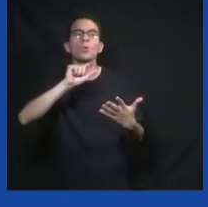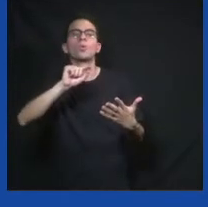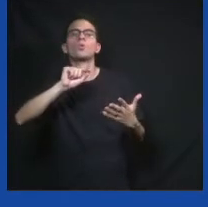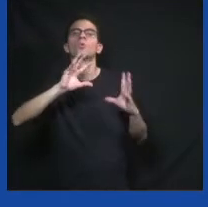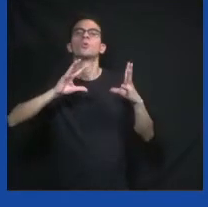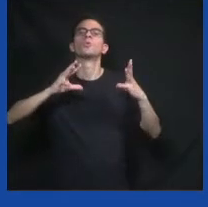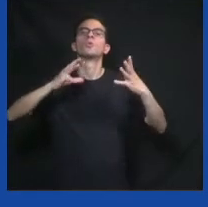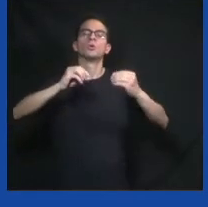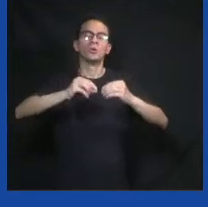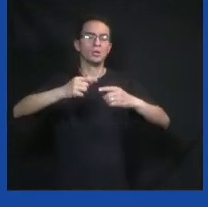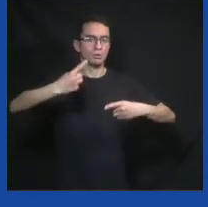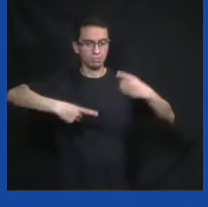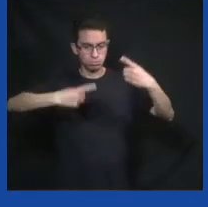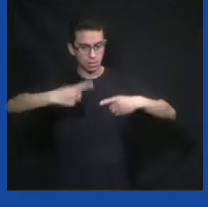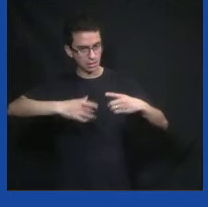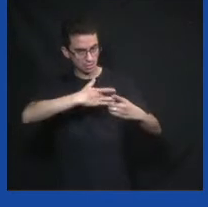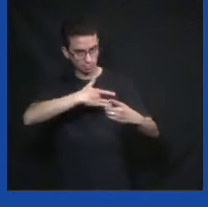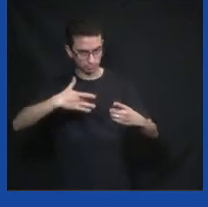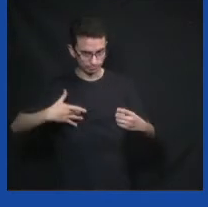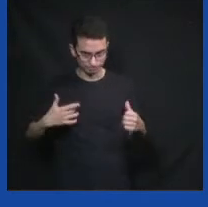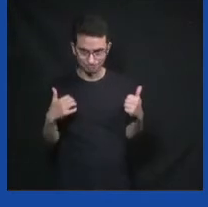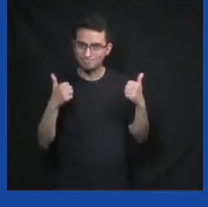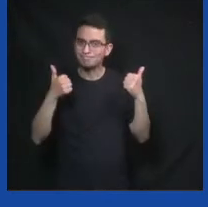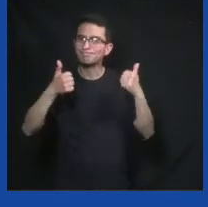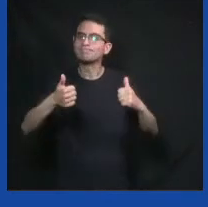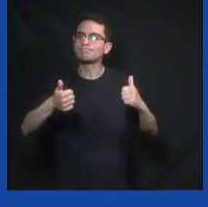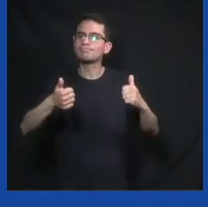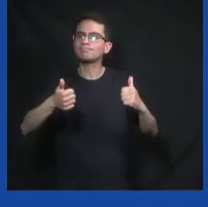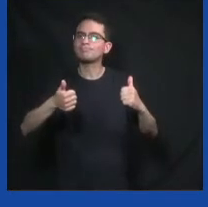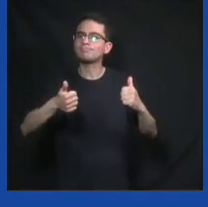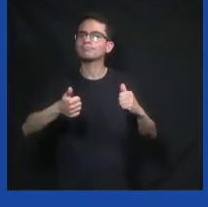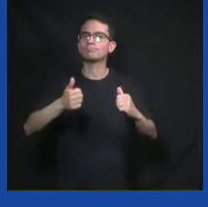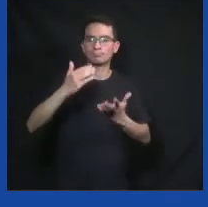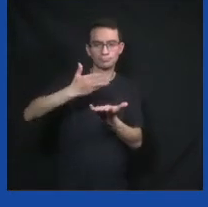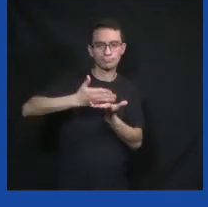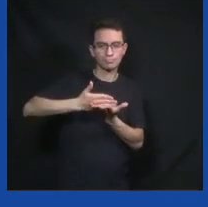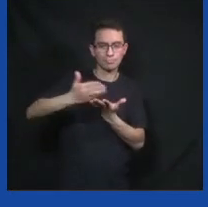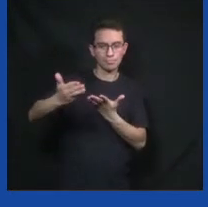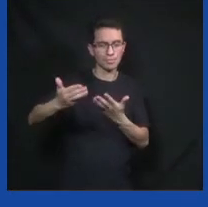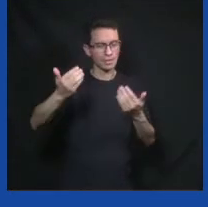esfera pública mais saudável. Inicialmente, queria contribuir com isso.